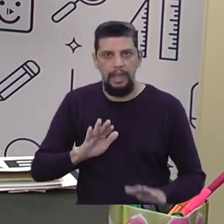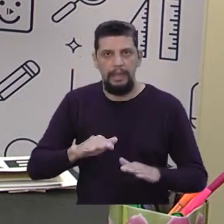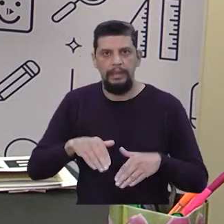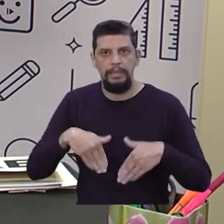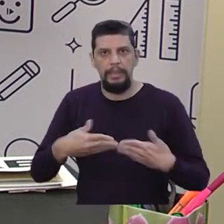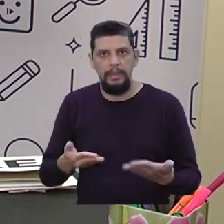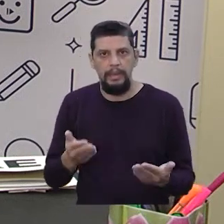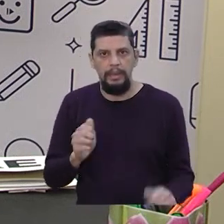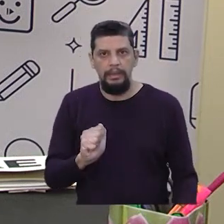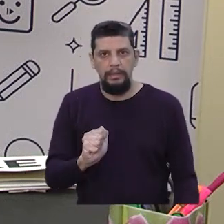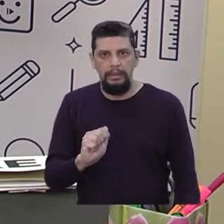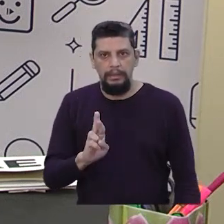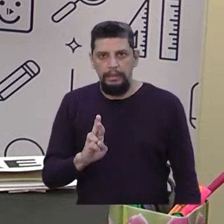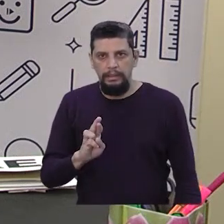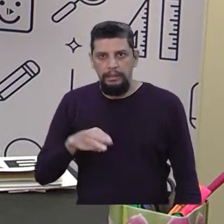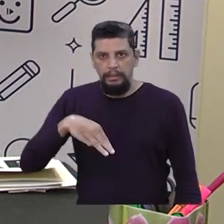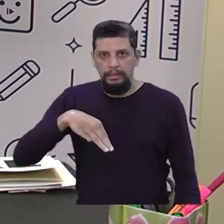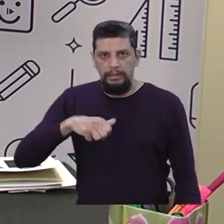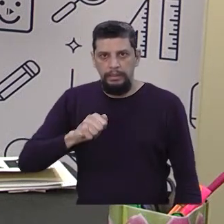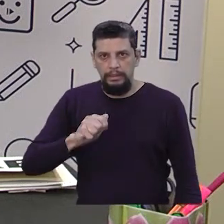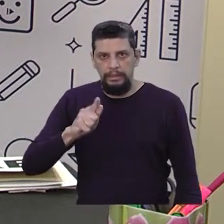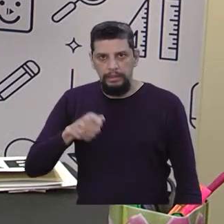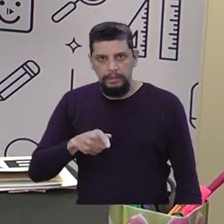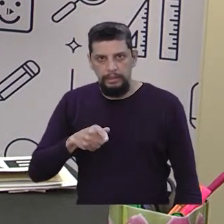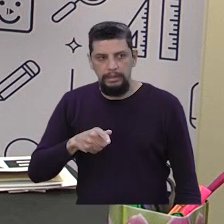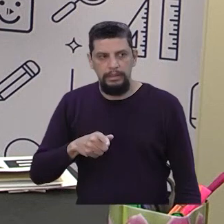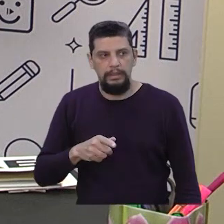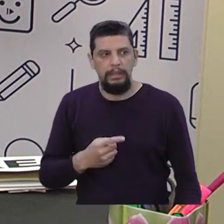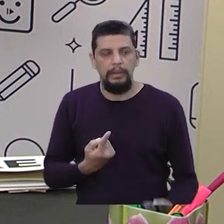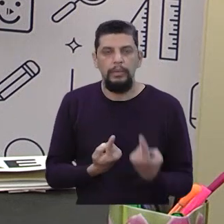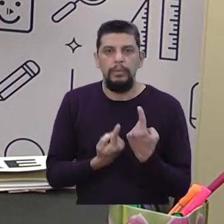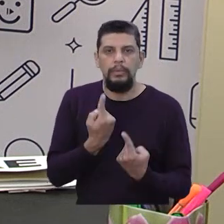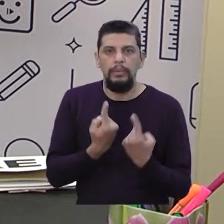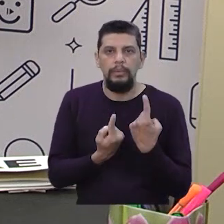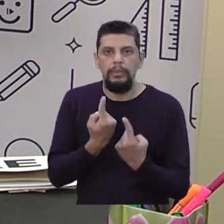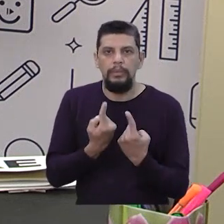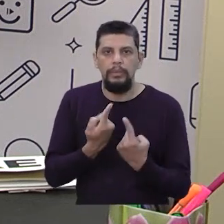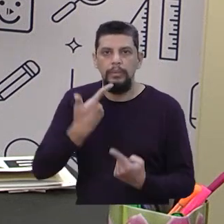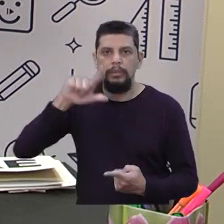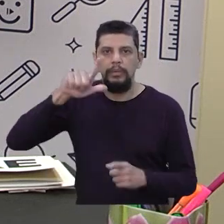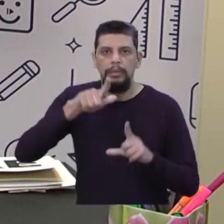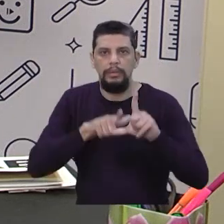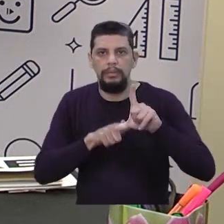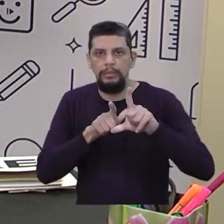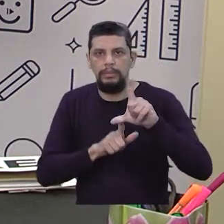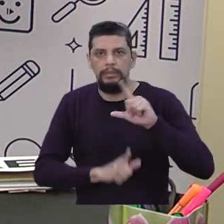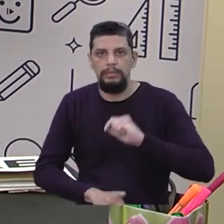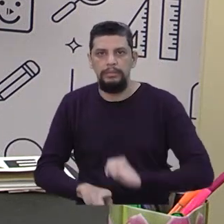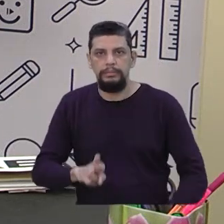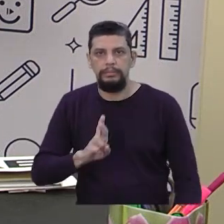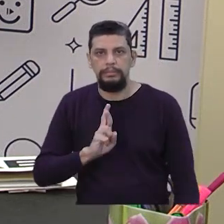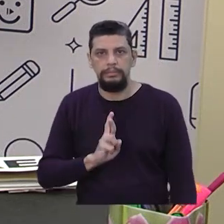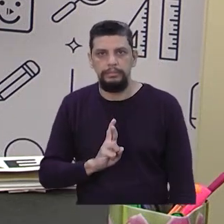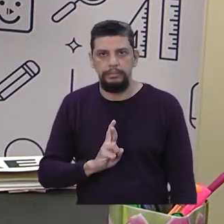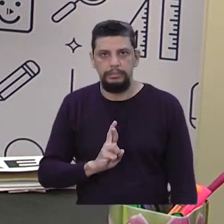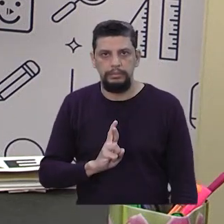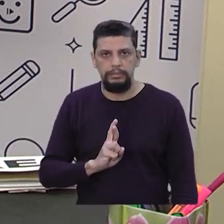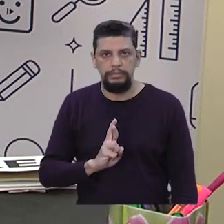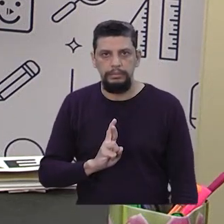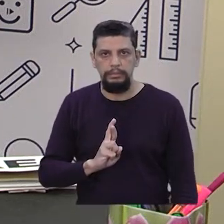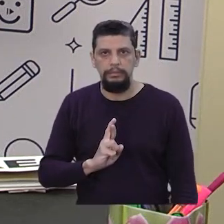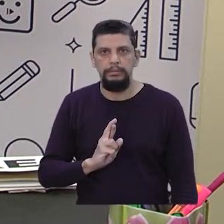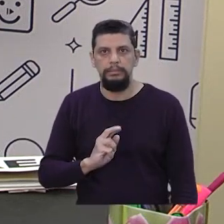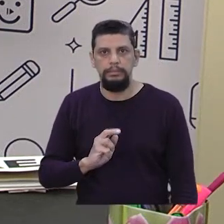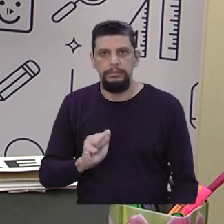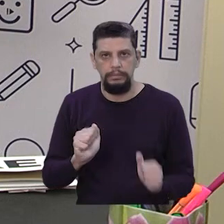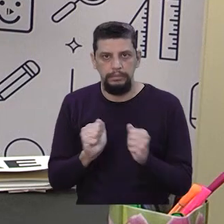Então, ar, ma, ri, ri, é o R com